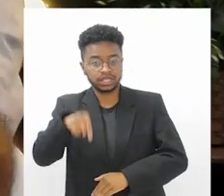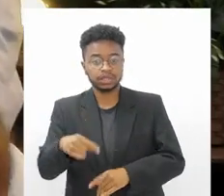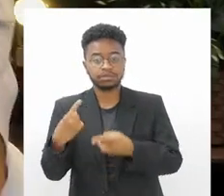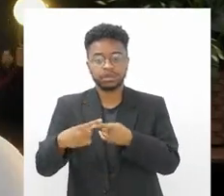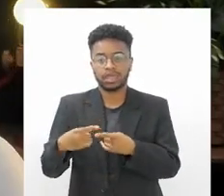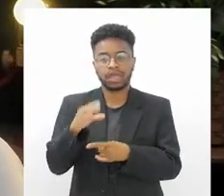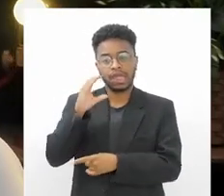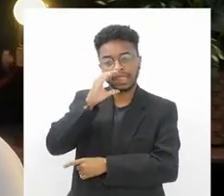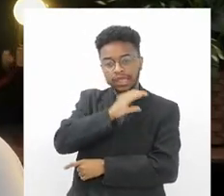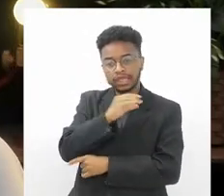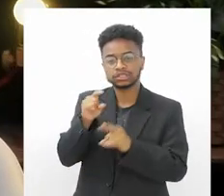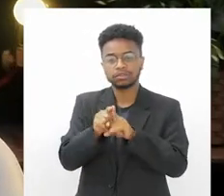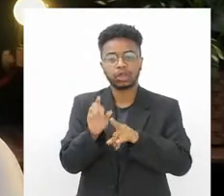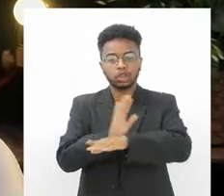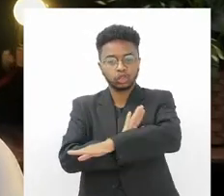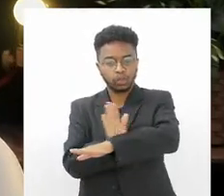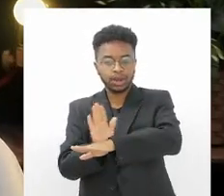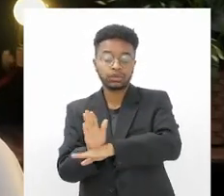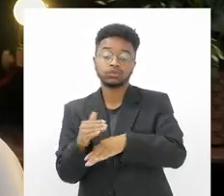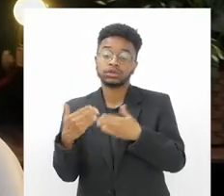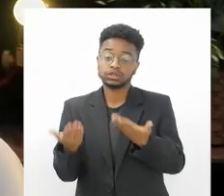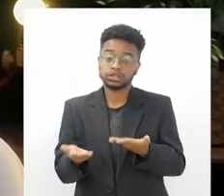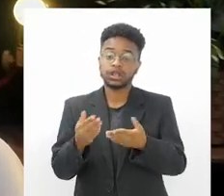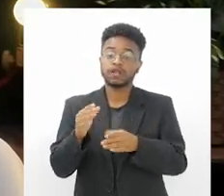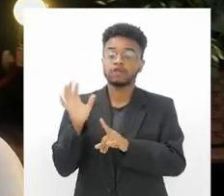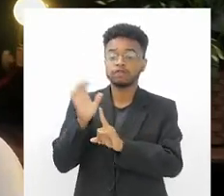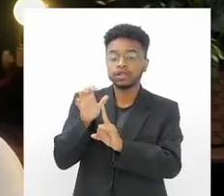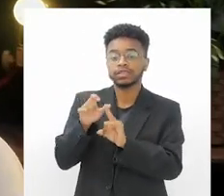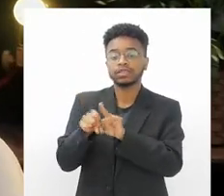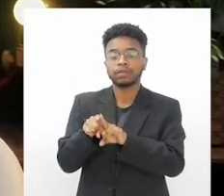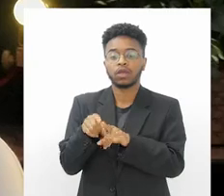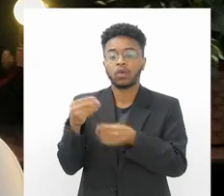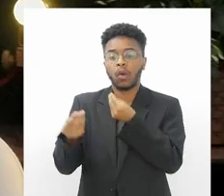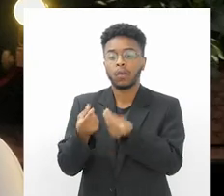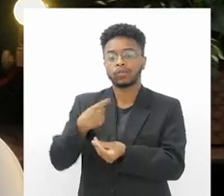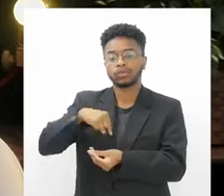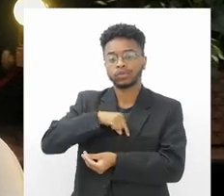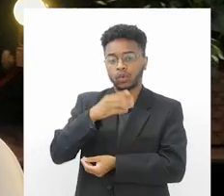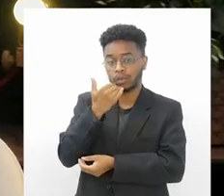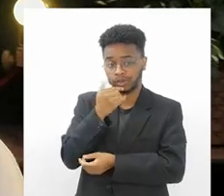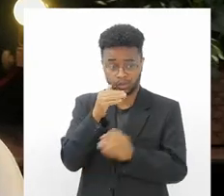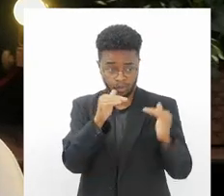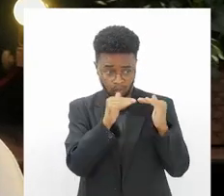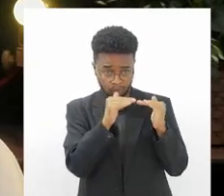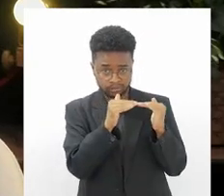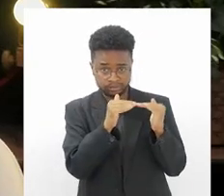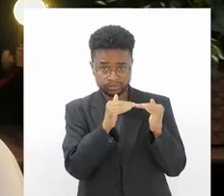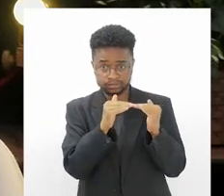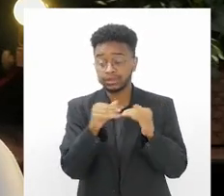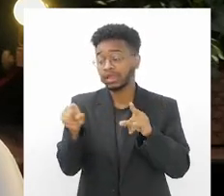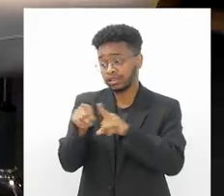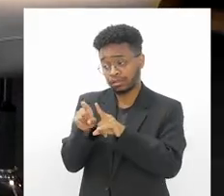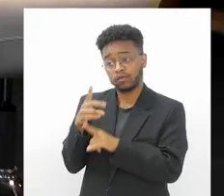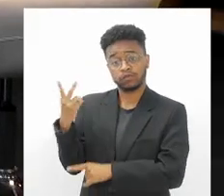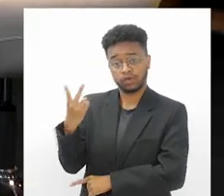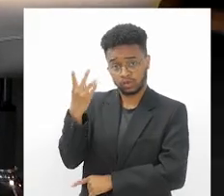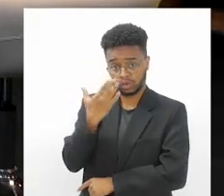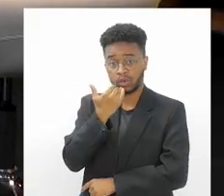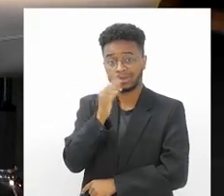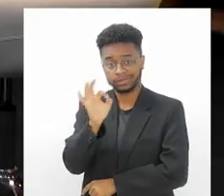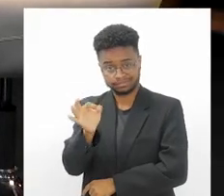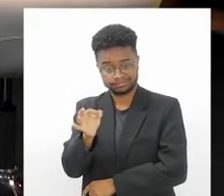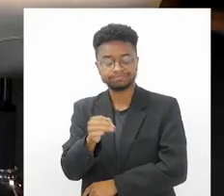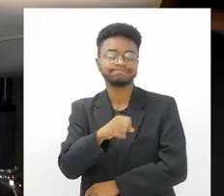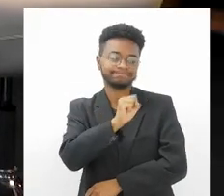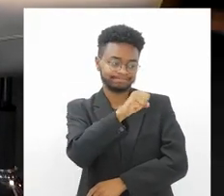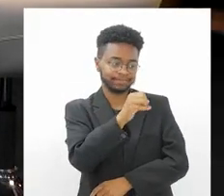voltam para lá, tubarões e tudo mais, isso acaba impactando na própria alimentação da gente. O senhor concorda com isso, professor? E também no próprio preço dos alimentos,